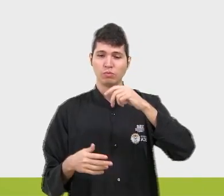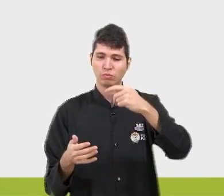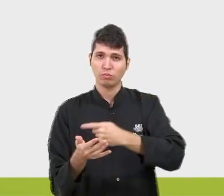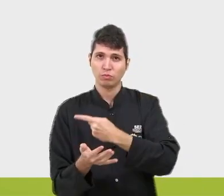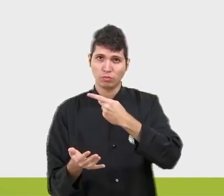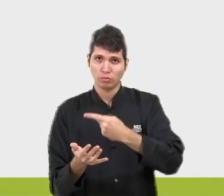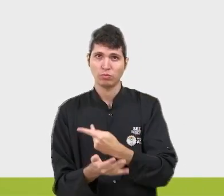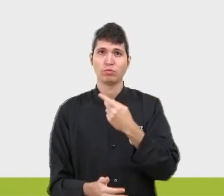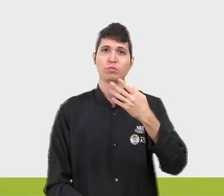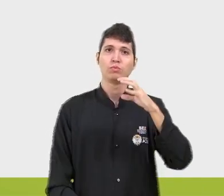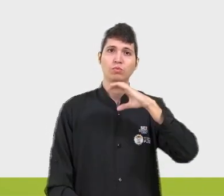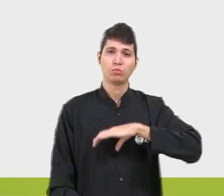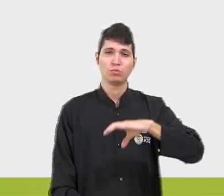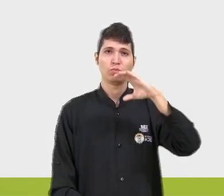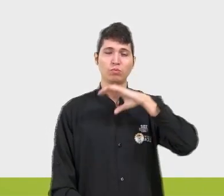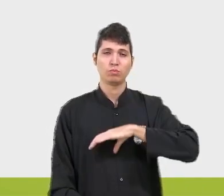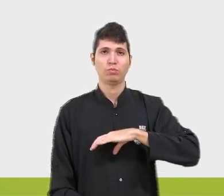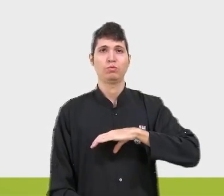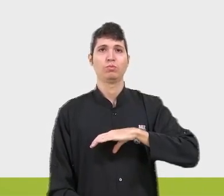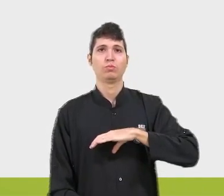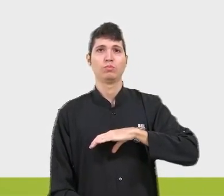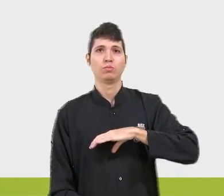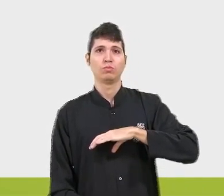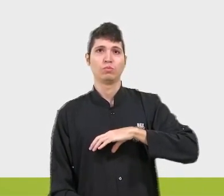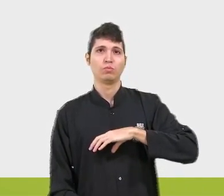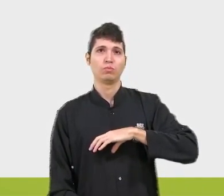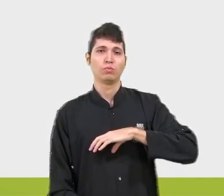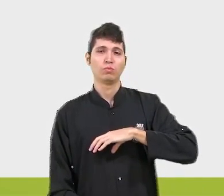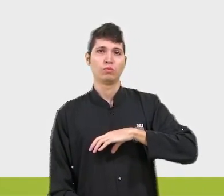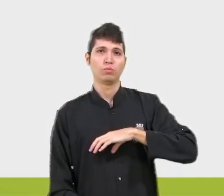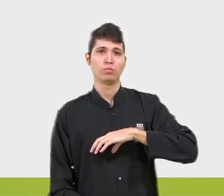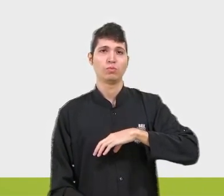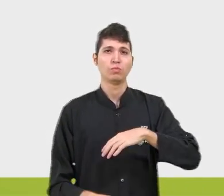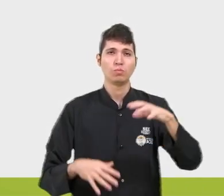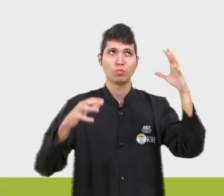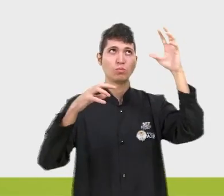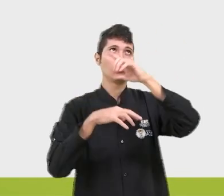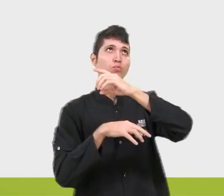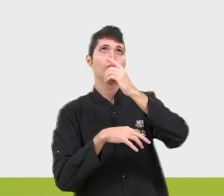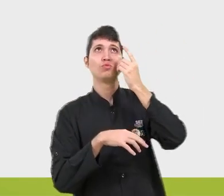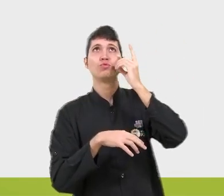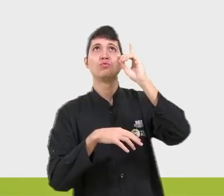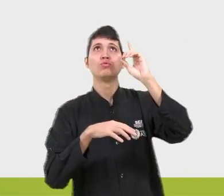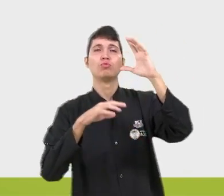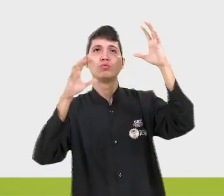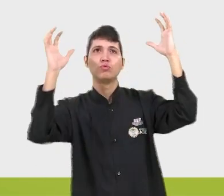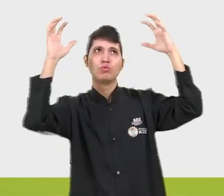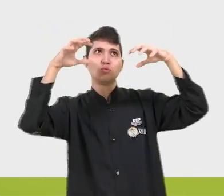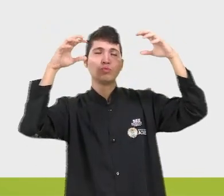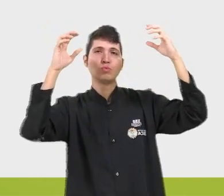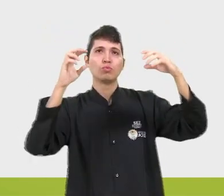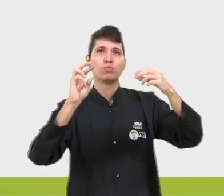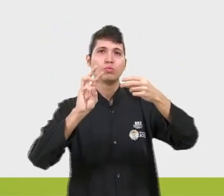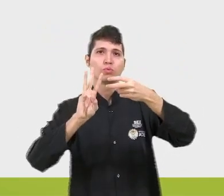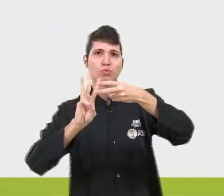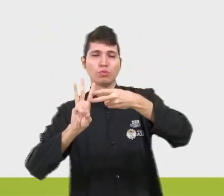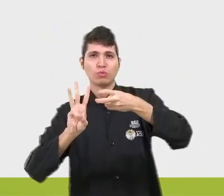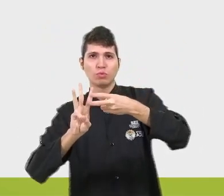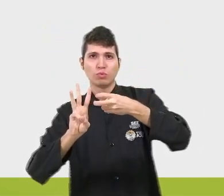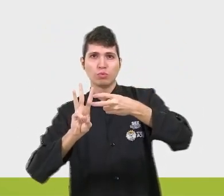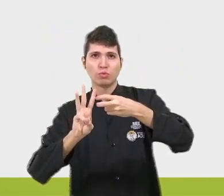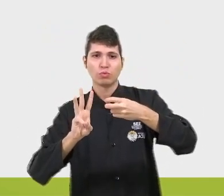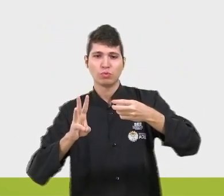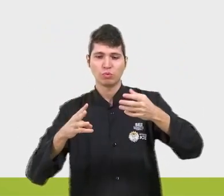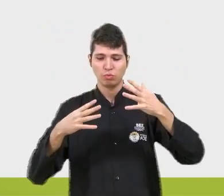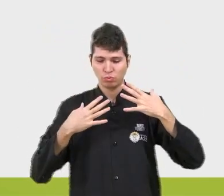de Português que, sob um dia de chuva, o índio foi vestido pelo